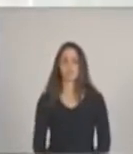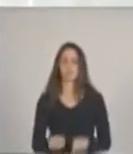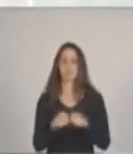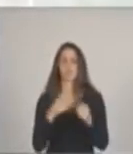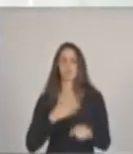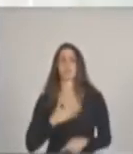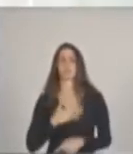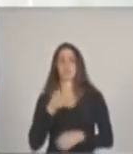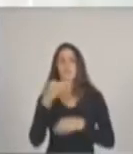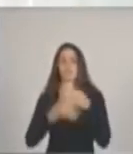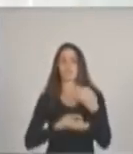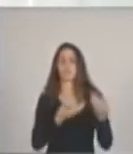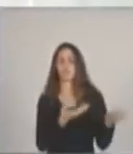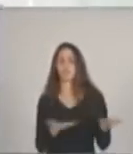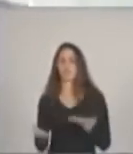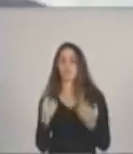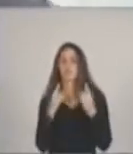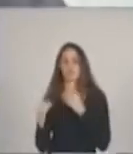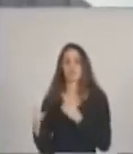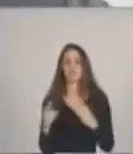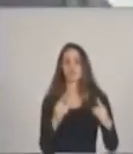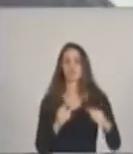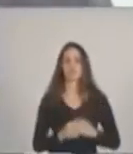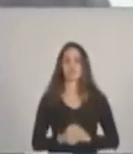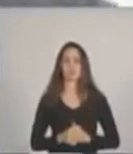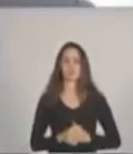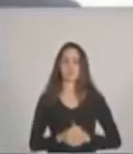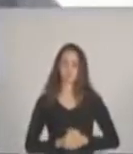de colocar a matéria em discussão.